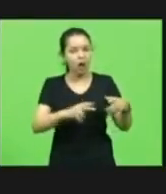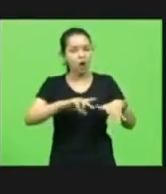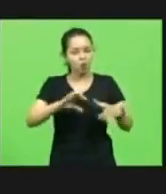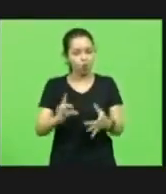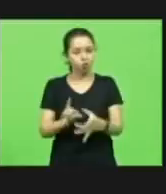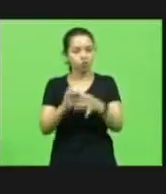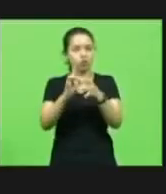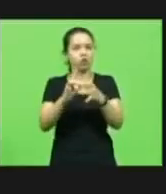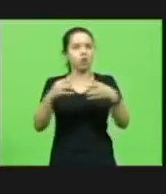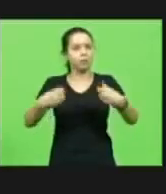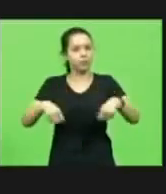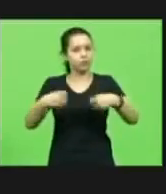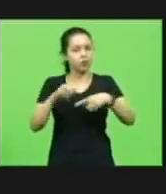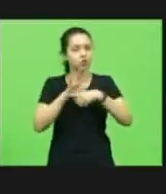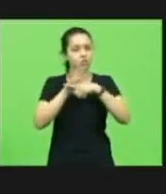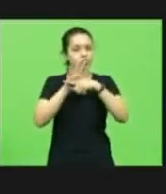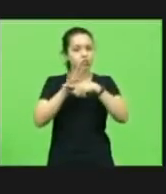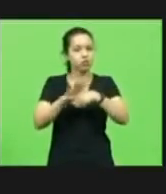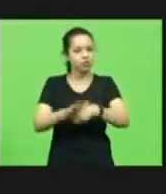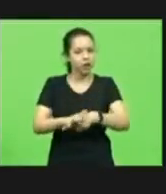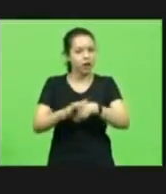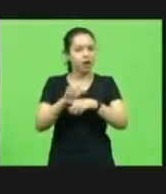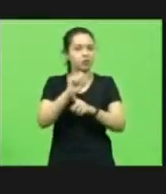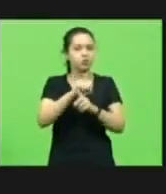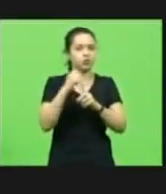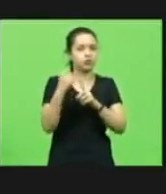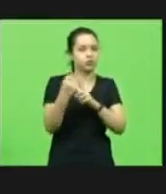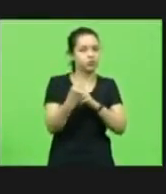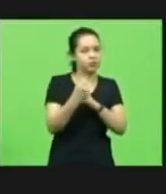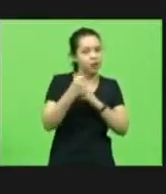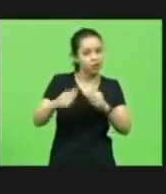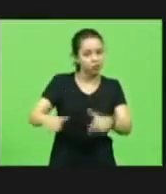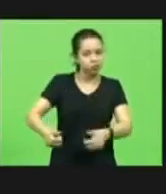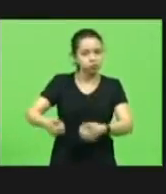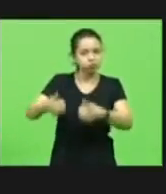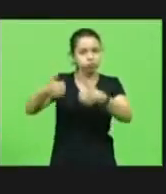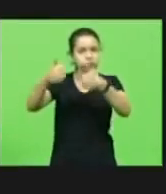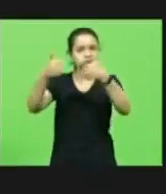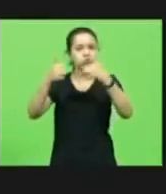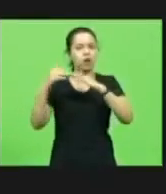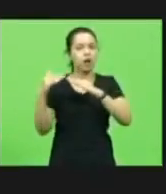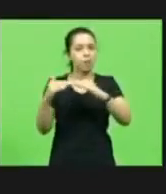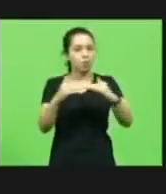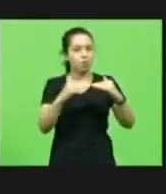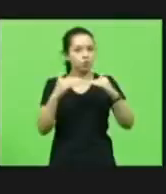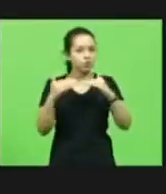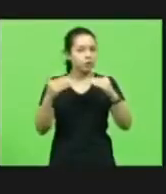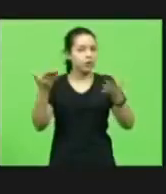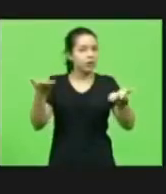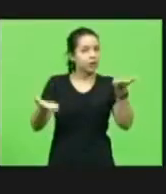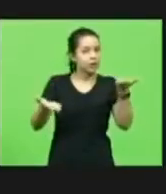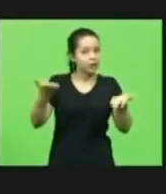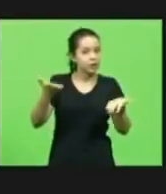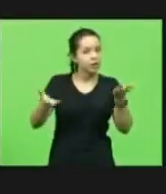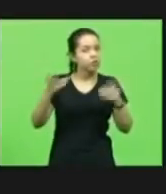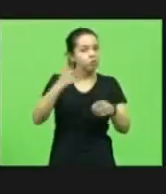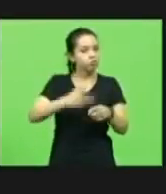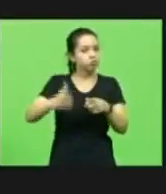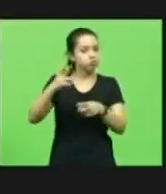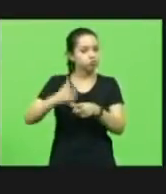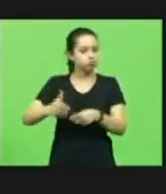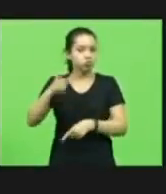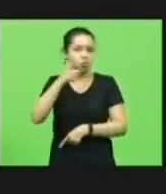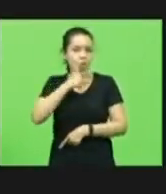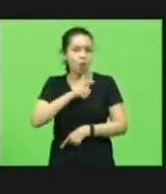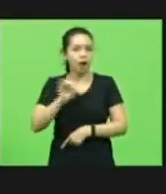da sociedade, por aquilo que precisa fazer para que se tenha harmonia, equilíbrio e muitas realizações em